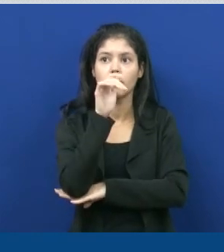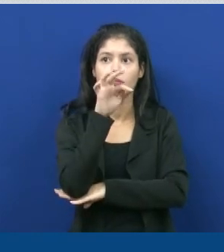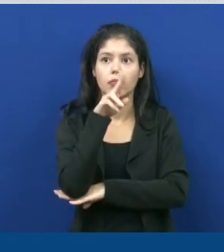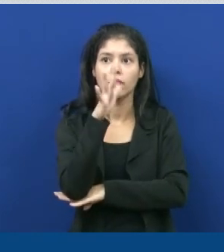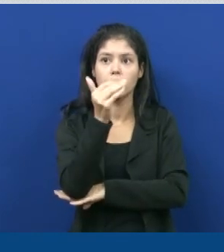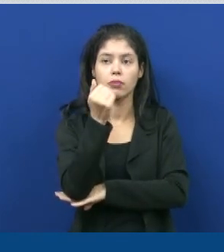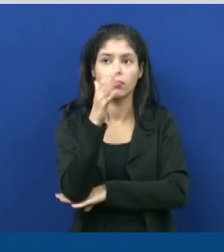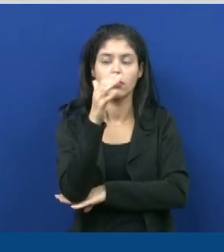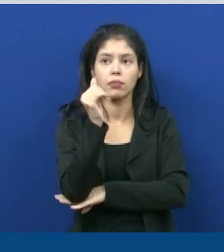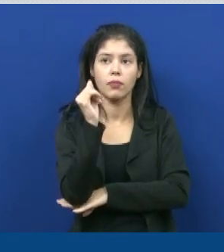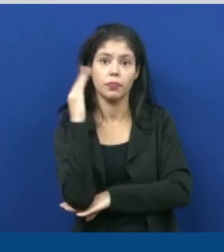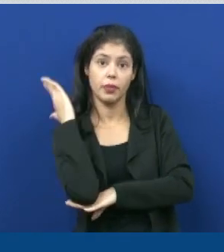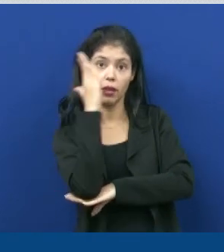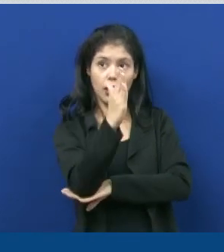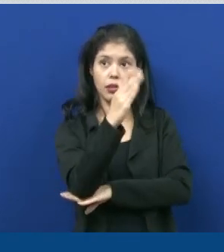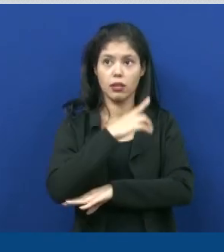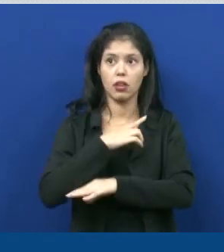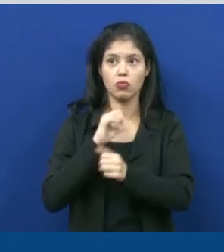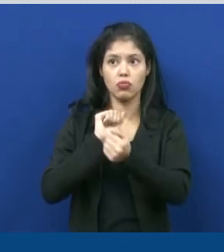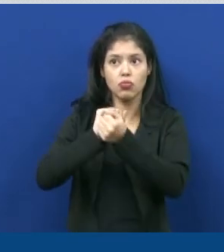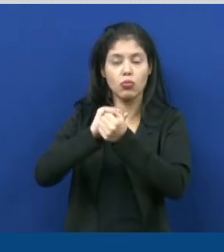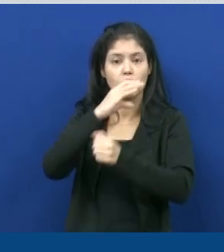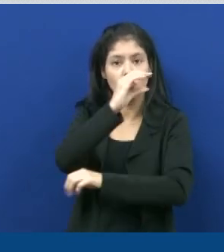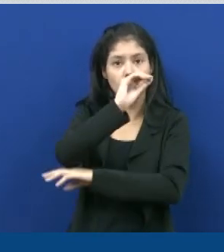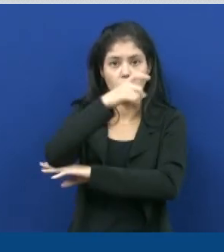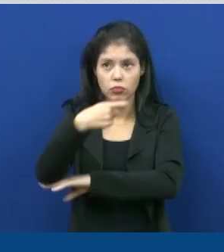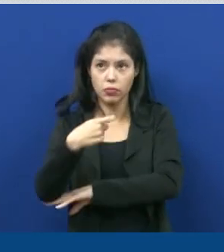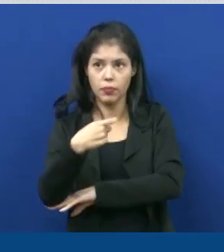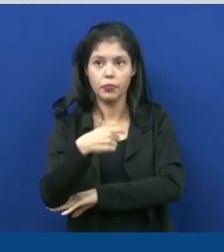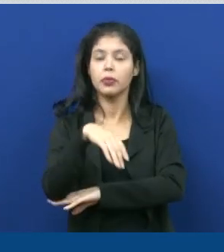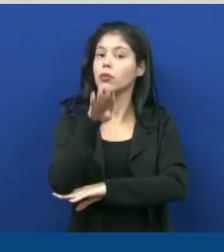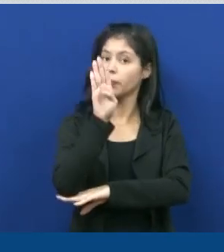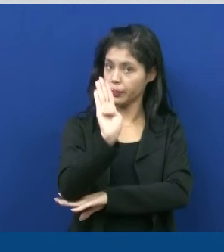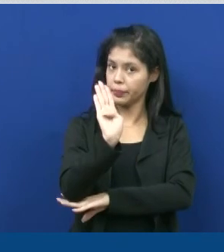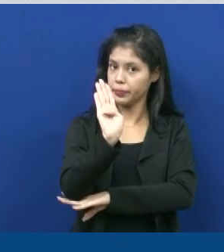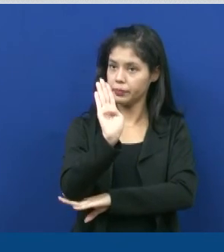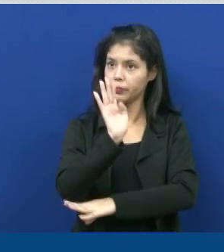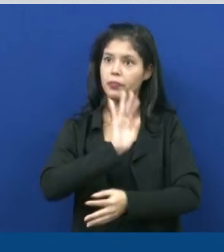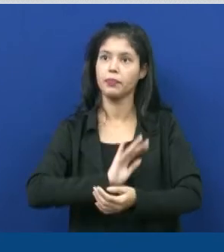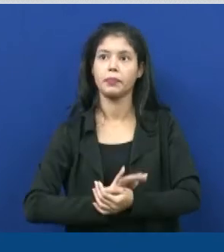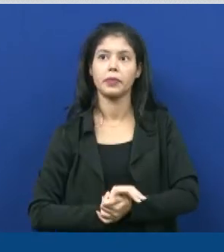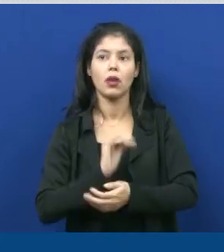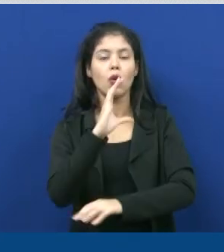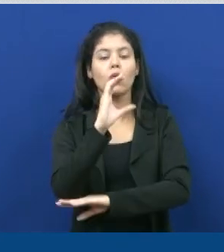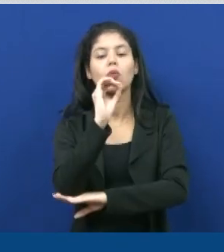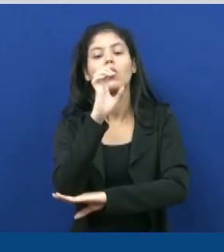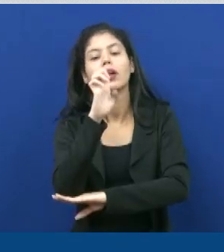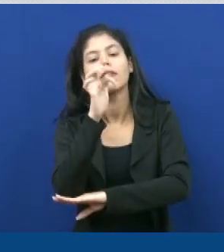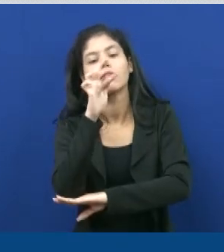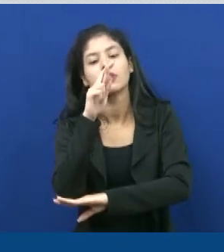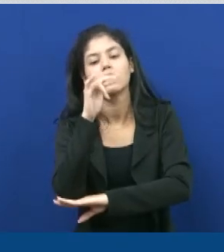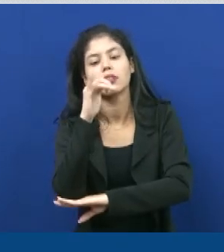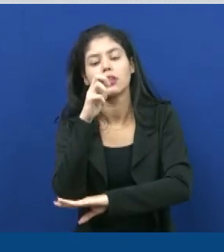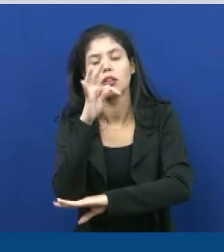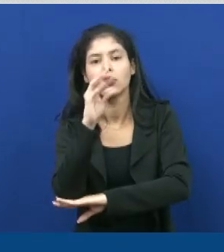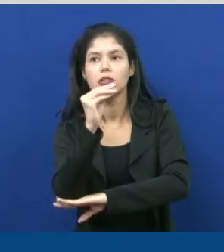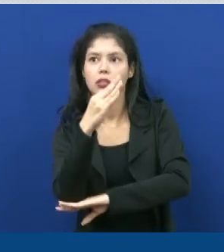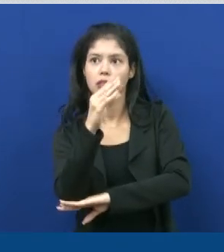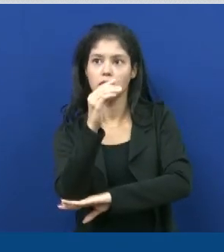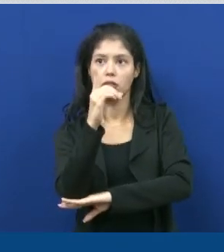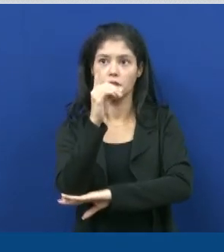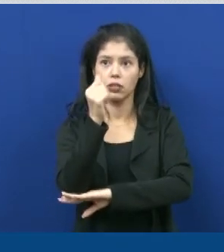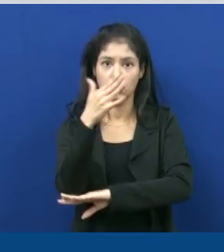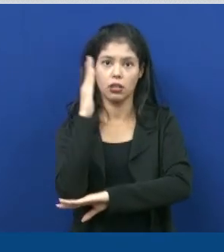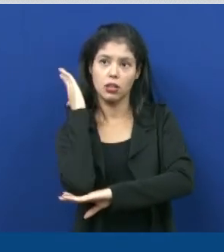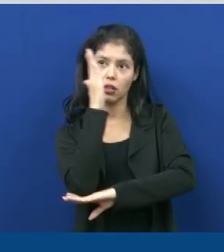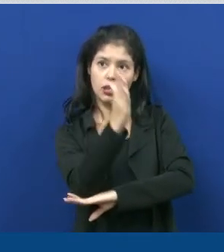ao eixo OX. O termo b é chamado de coeficiente linear da reta e